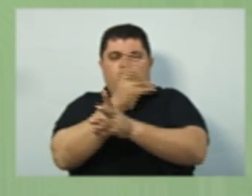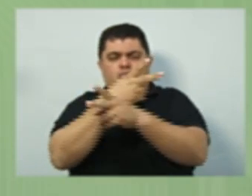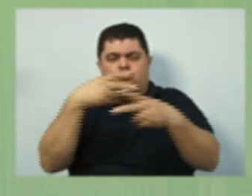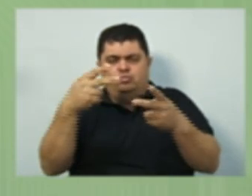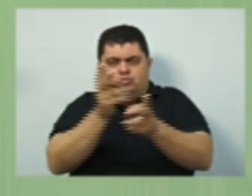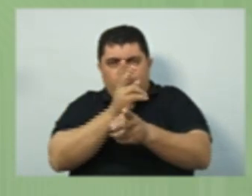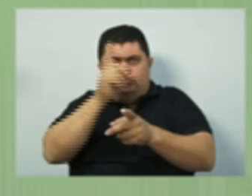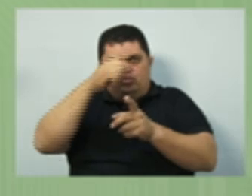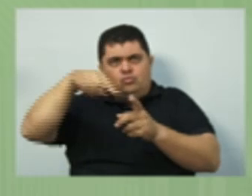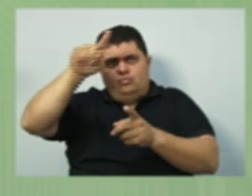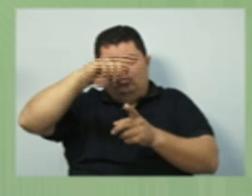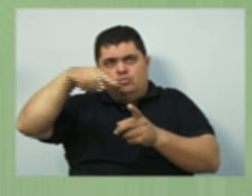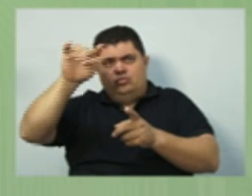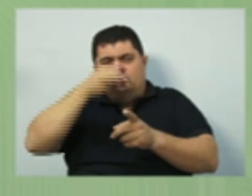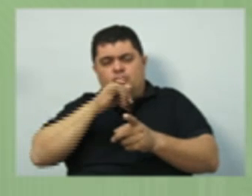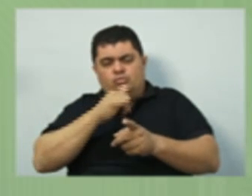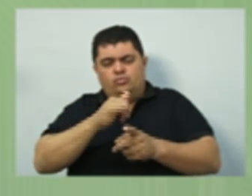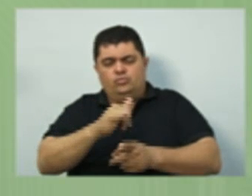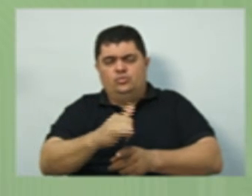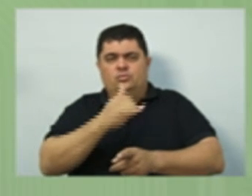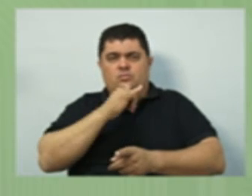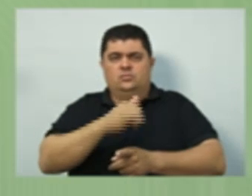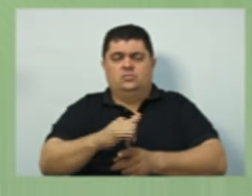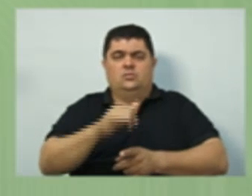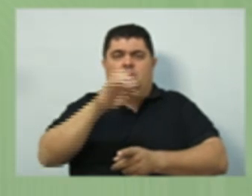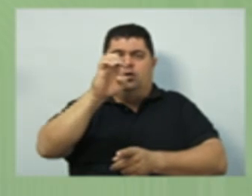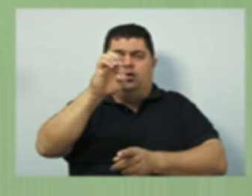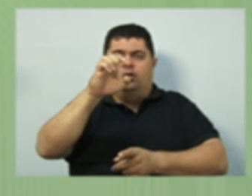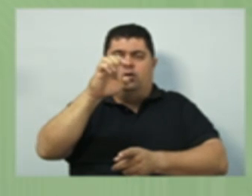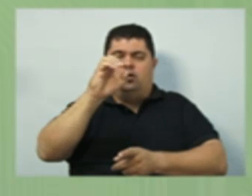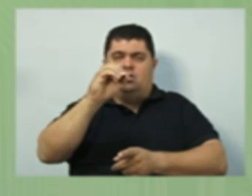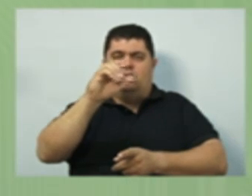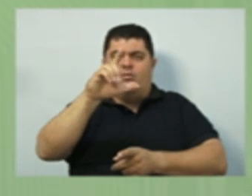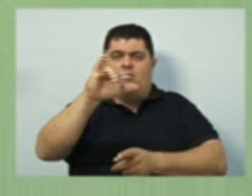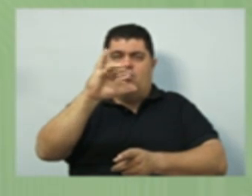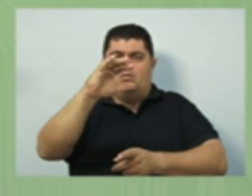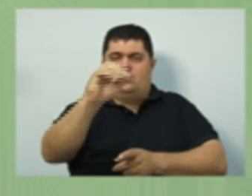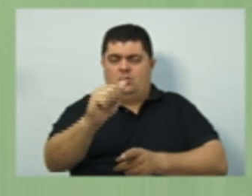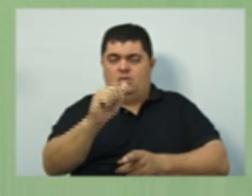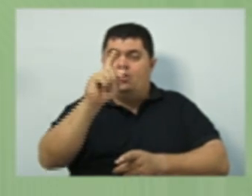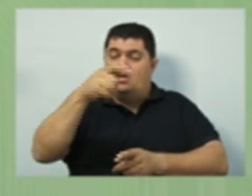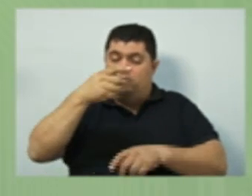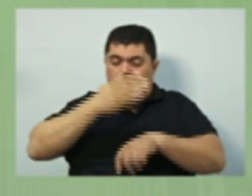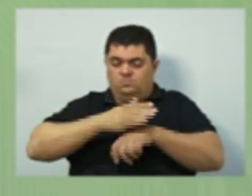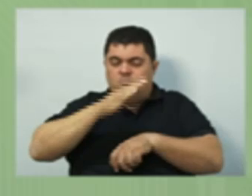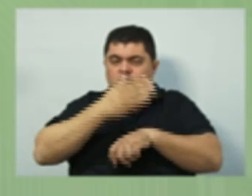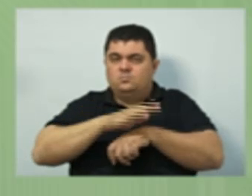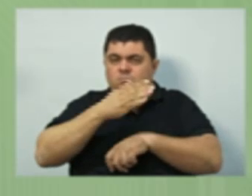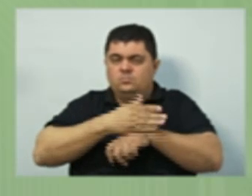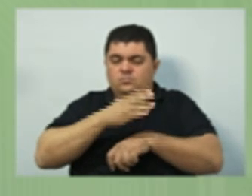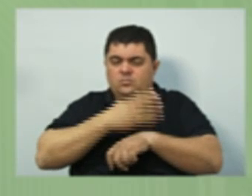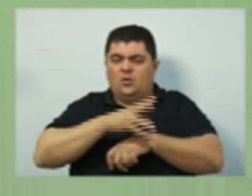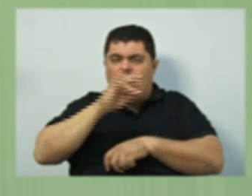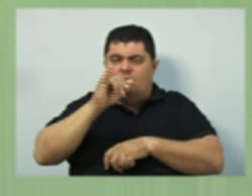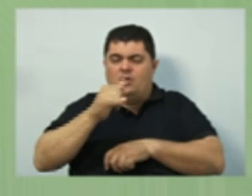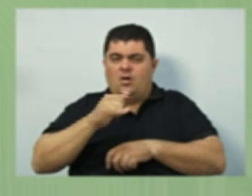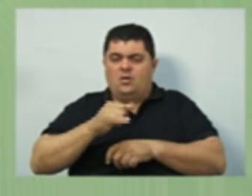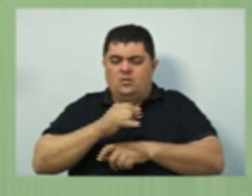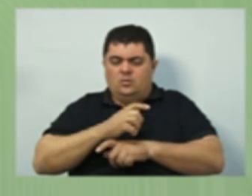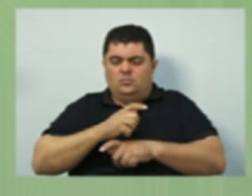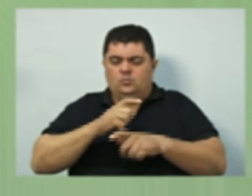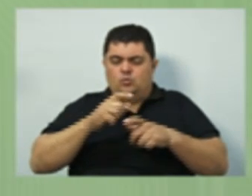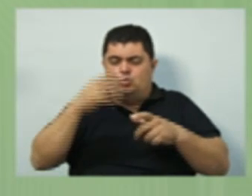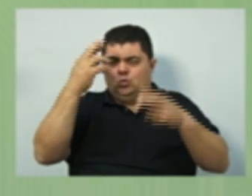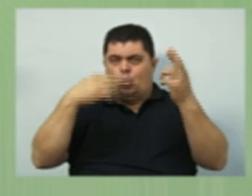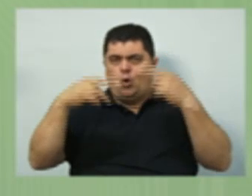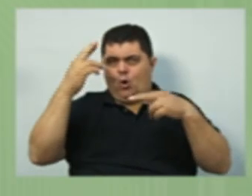E aí, esta energia, a energia da prática, é que vai alimentar a nossa